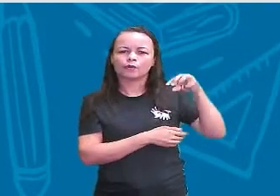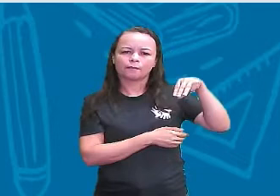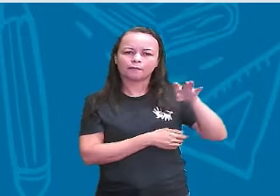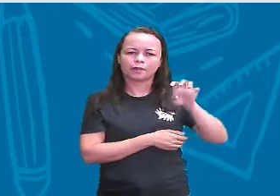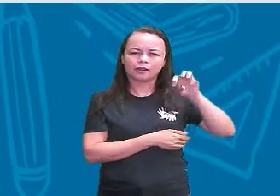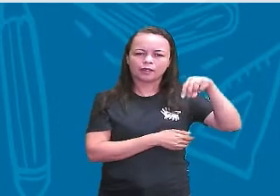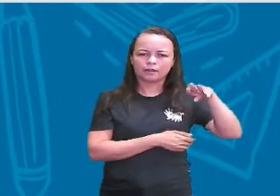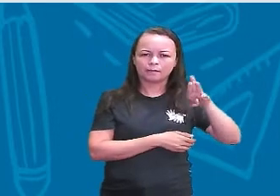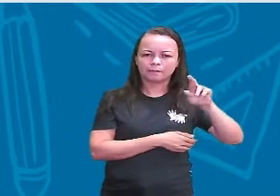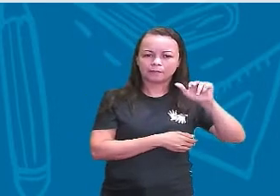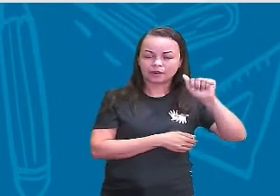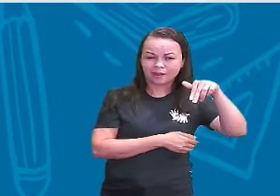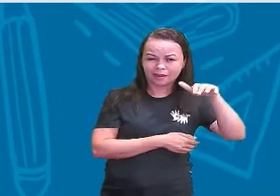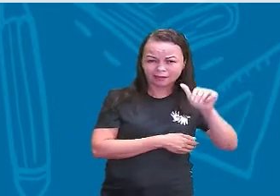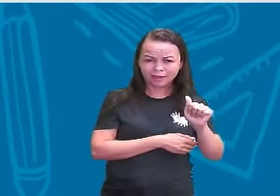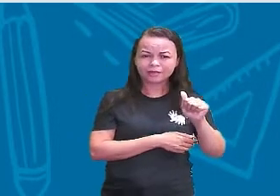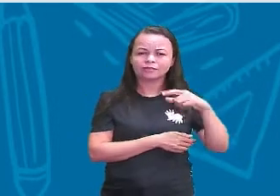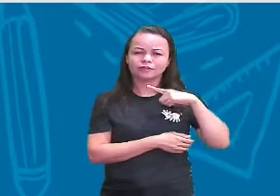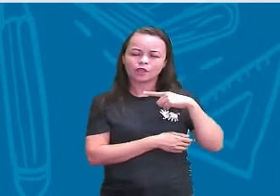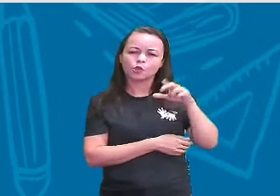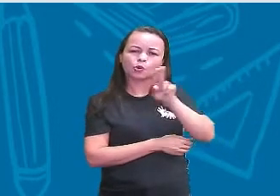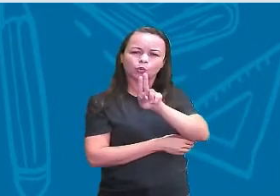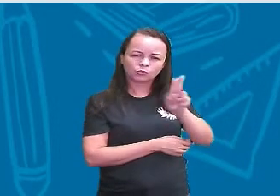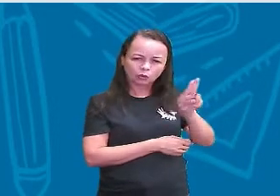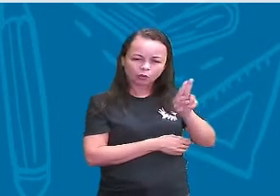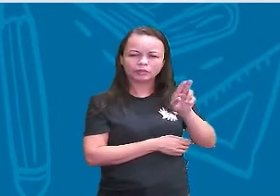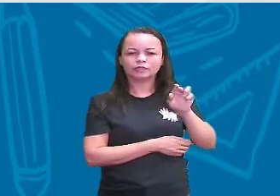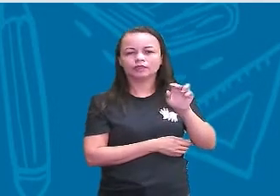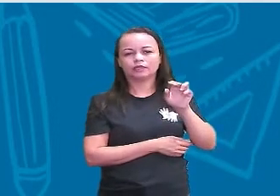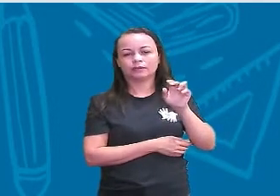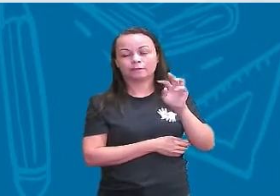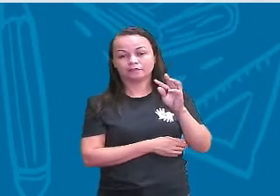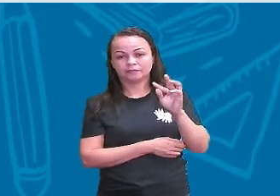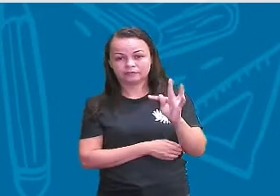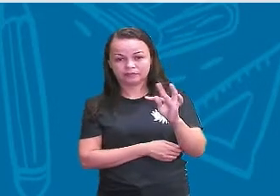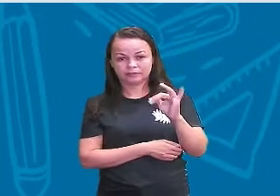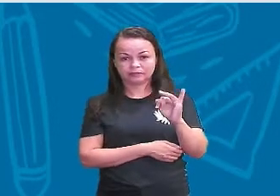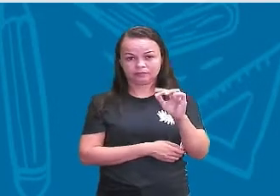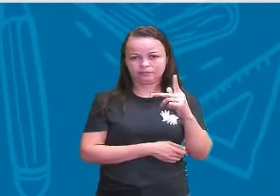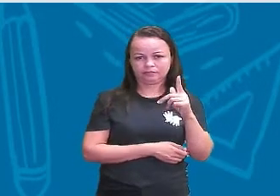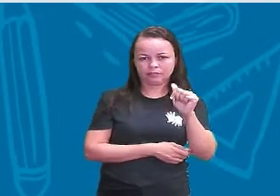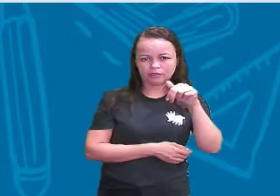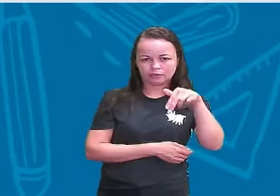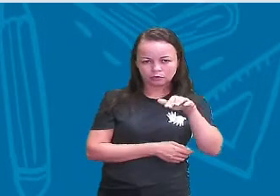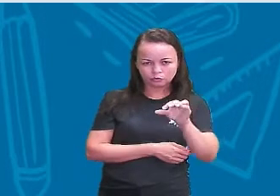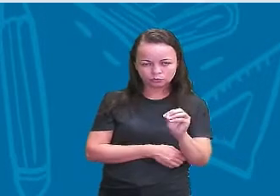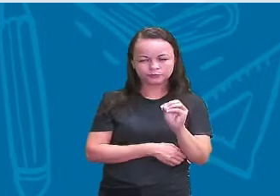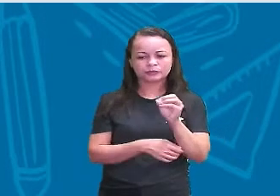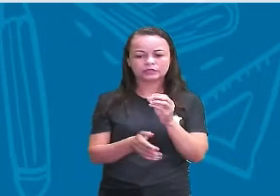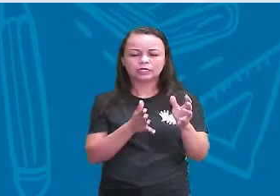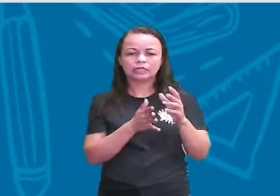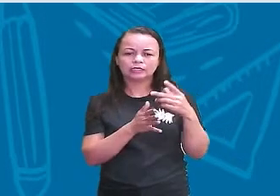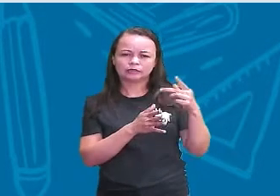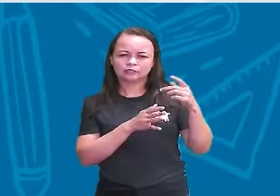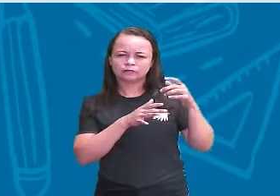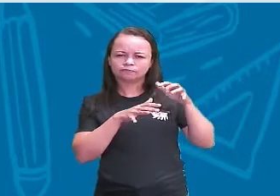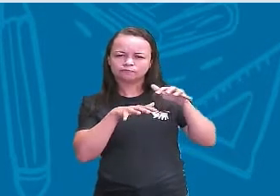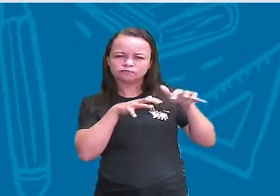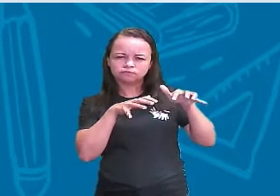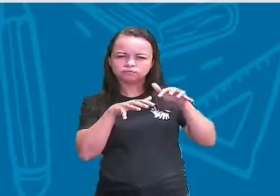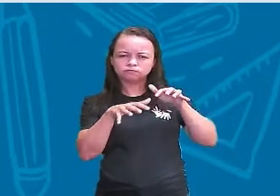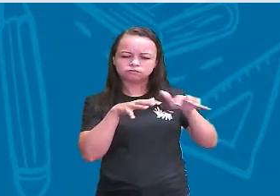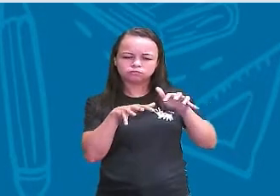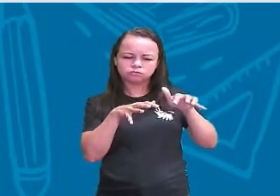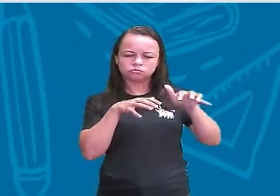certo? E essa membraninha, ela chama-se tímpano. E é através das vibrações que essa membrana